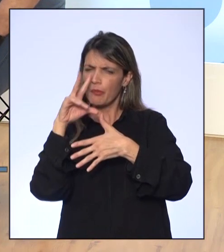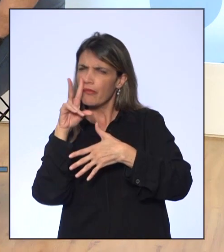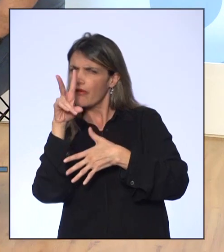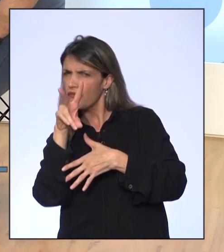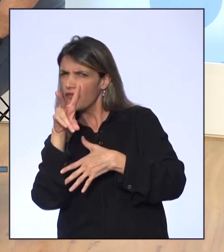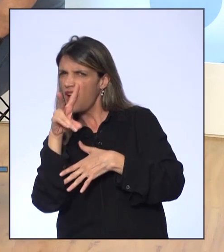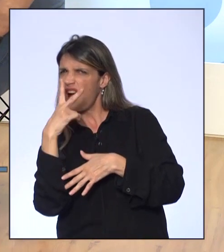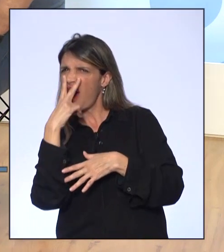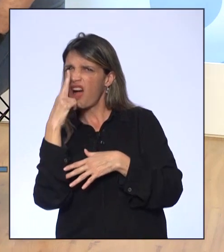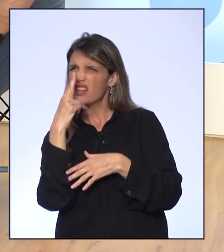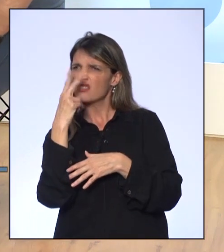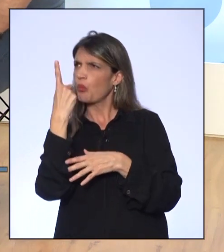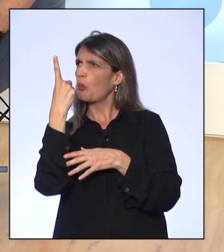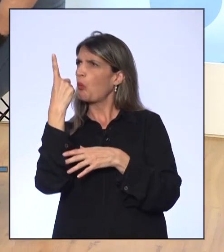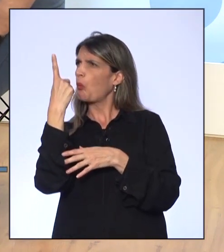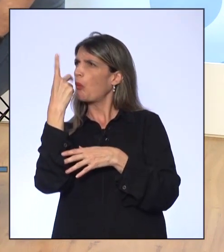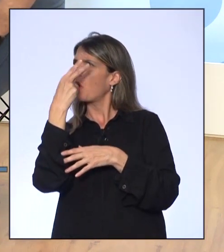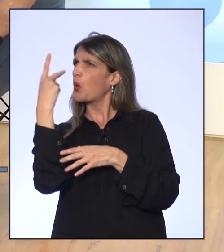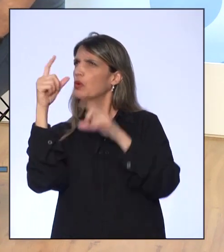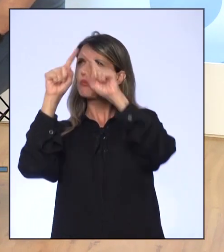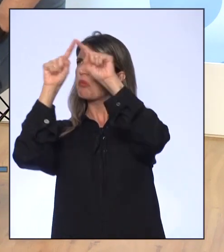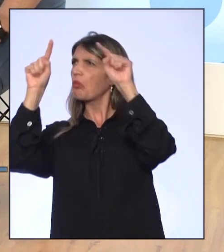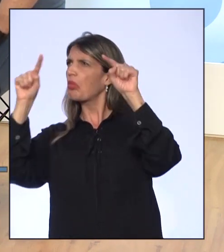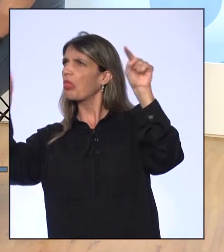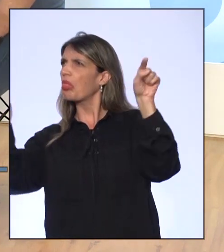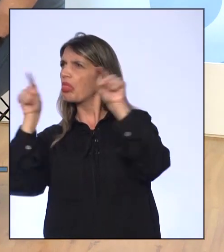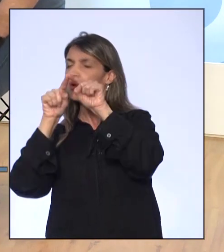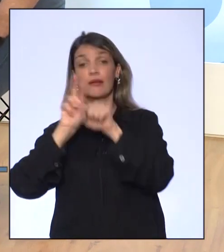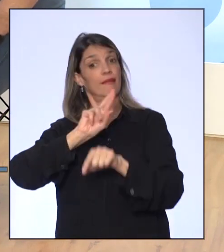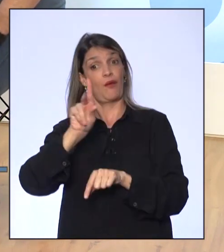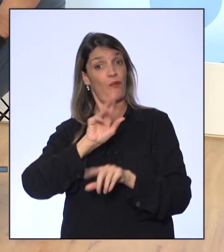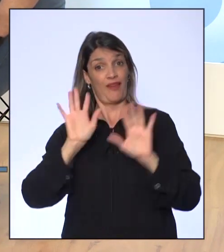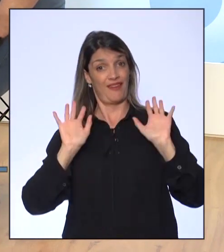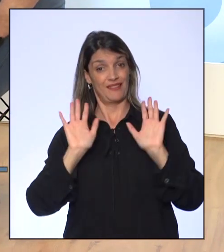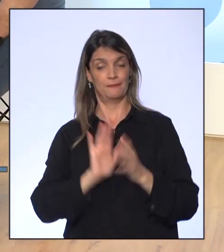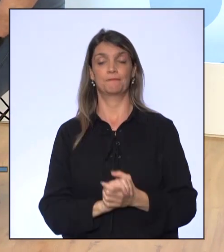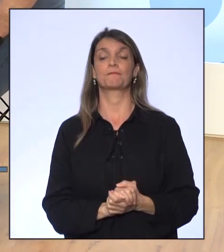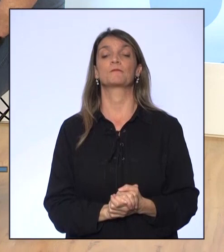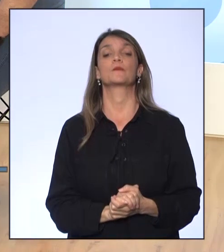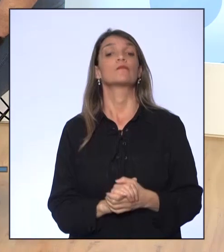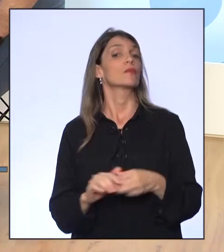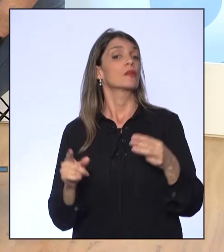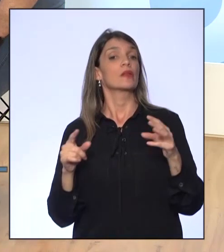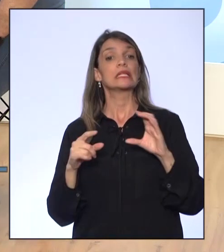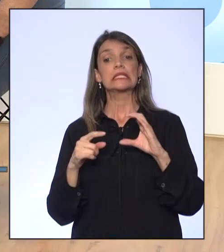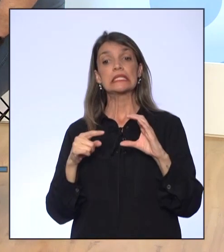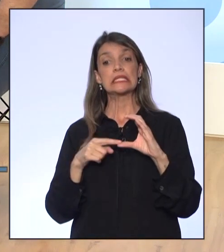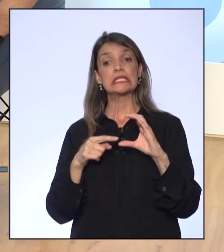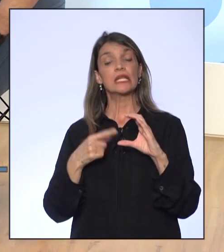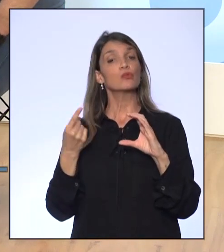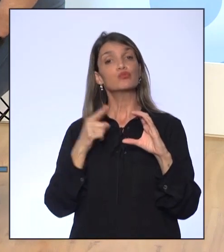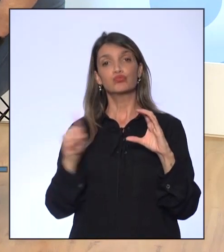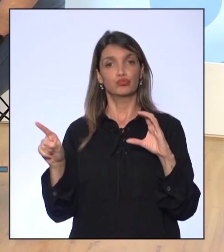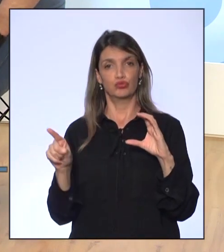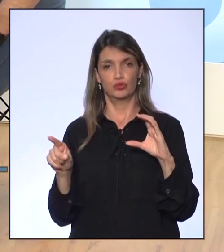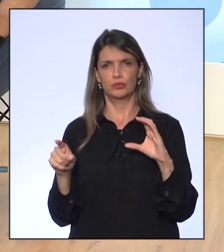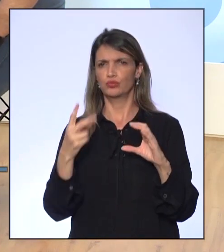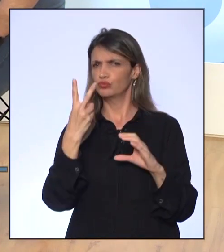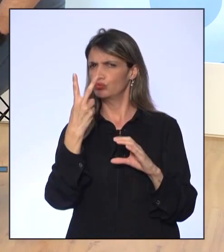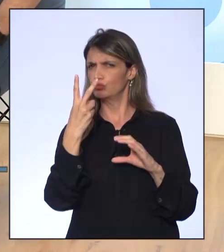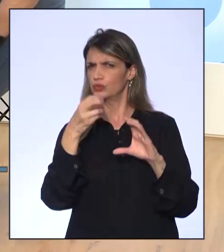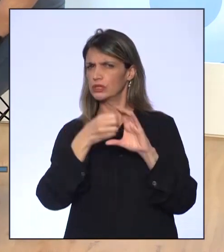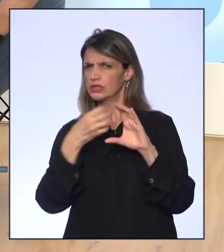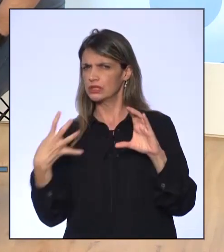é uma coisa única, né? Exatamente. E não é. Lembrar disso. E aí, para o nosso último questionamento, cite 2 características